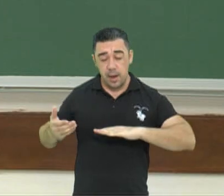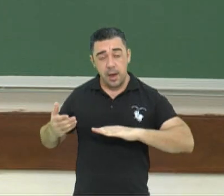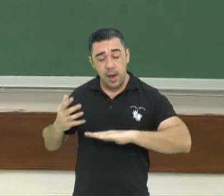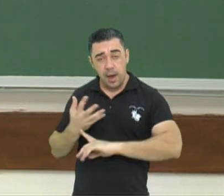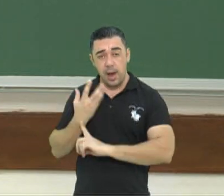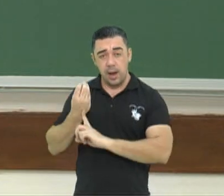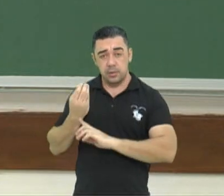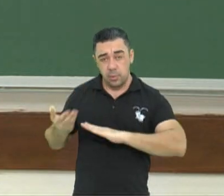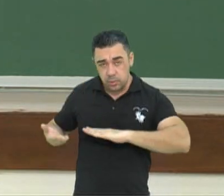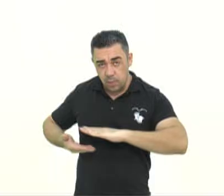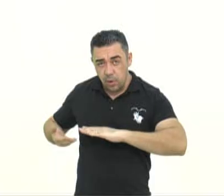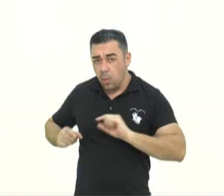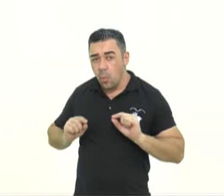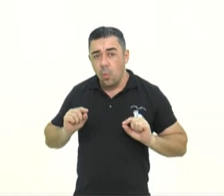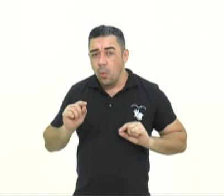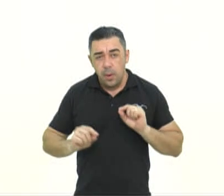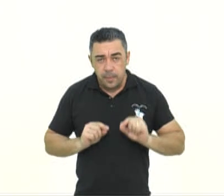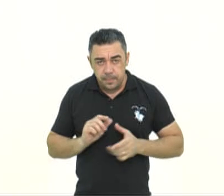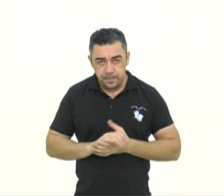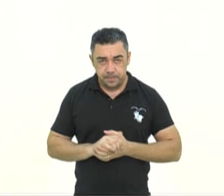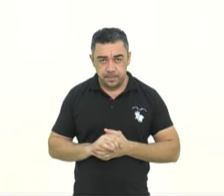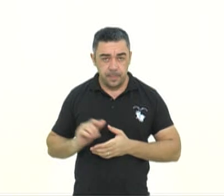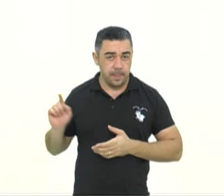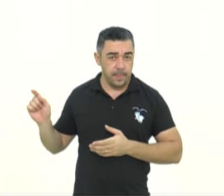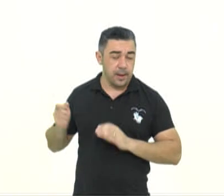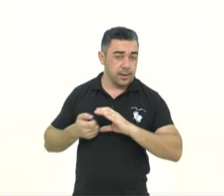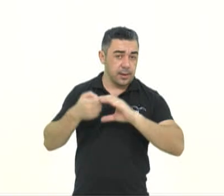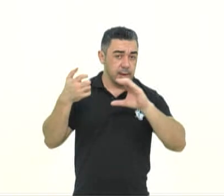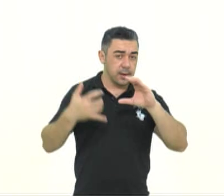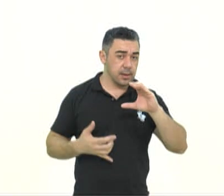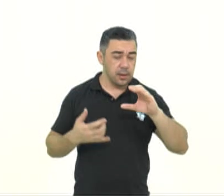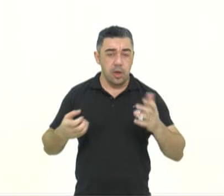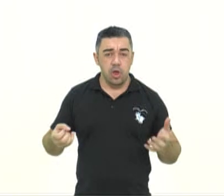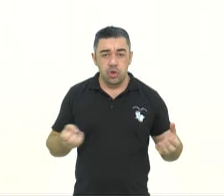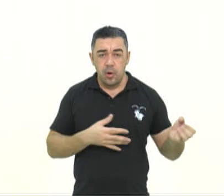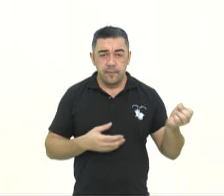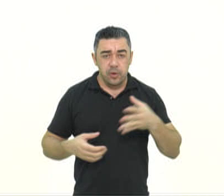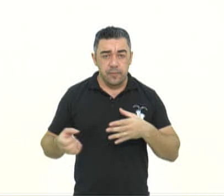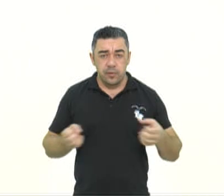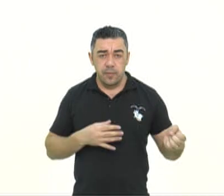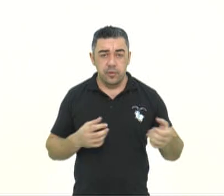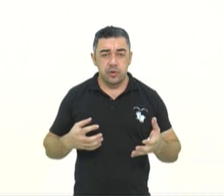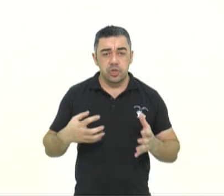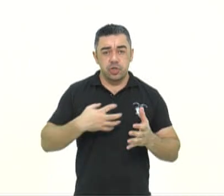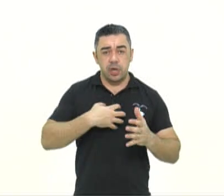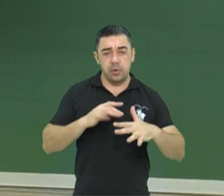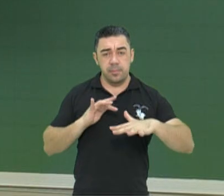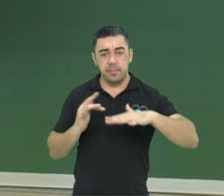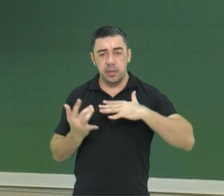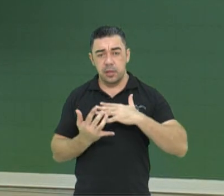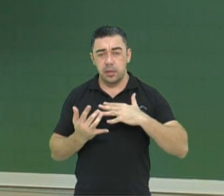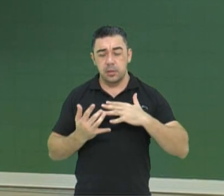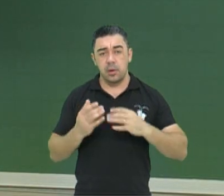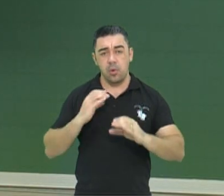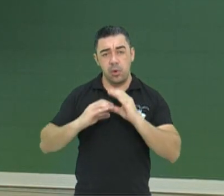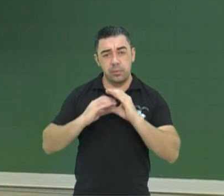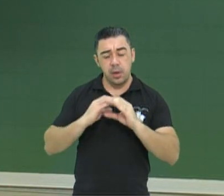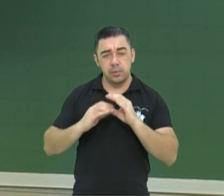é a arte contemporânea? Ela é caracterizada pelas novas mídias, conjunto de meios de